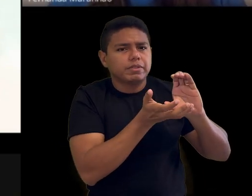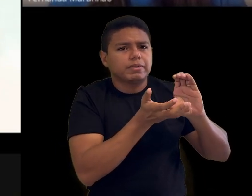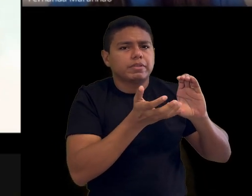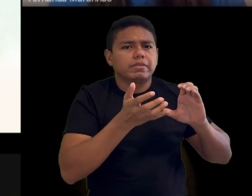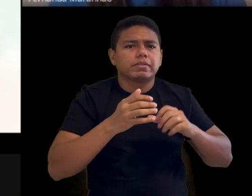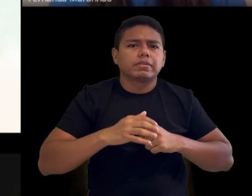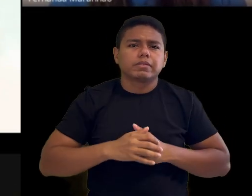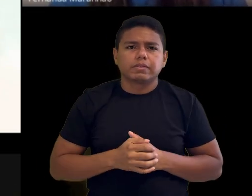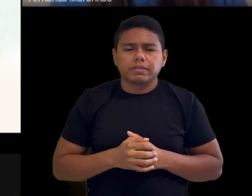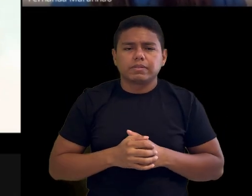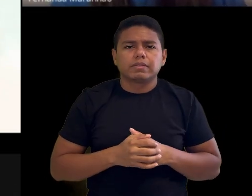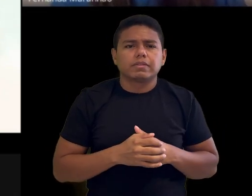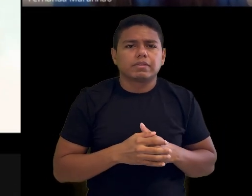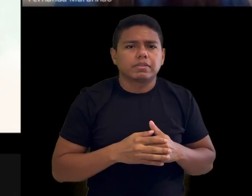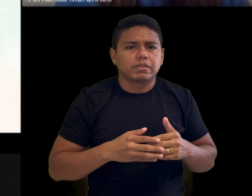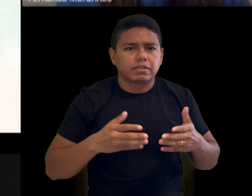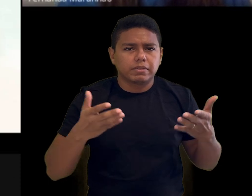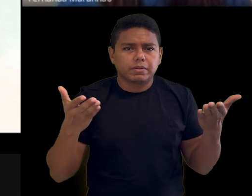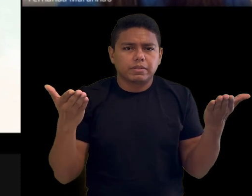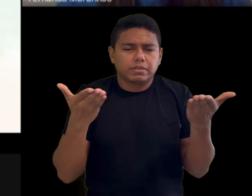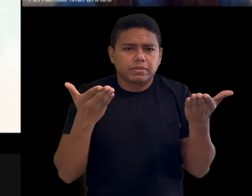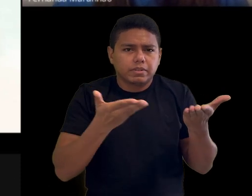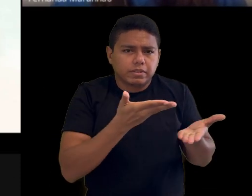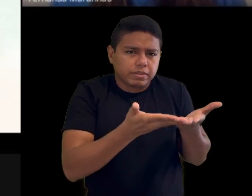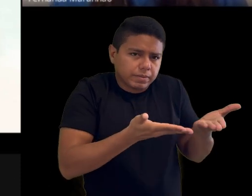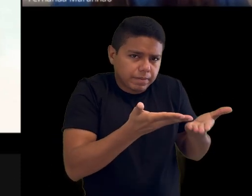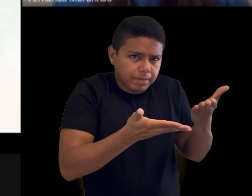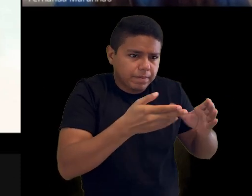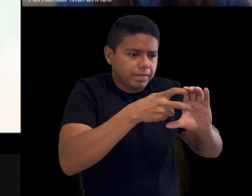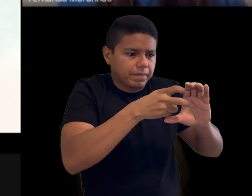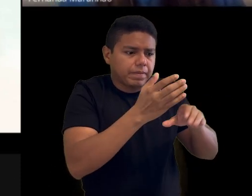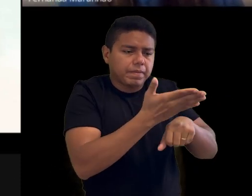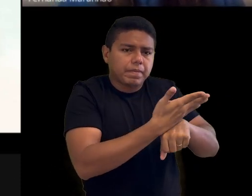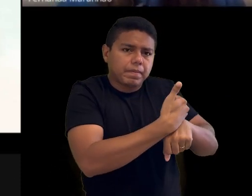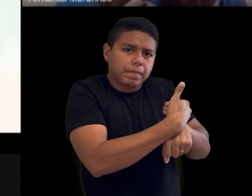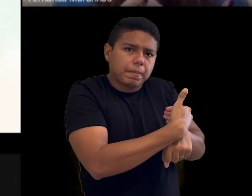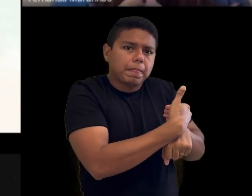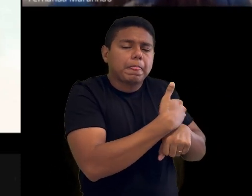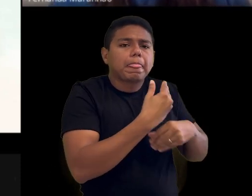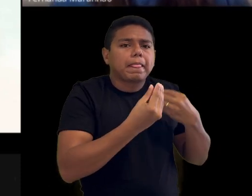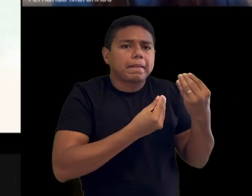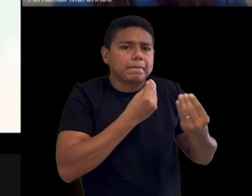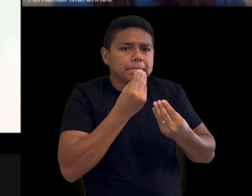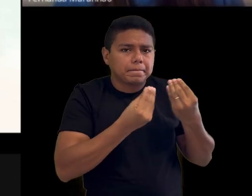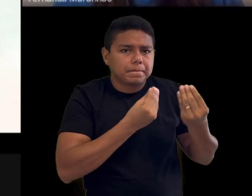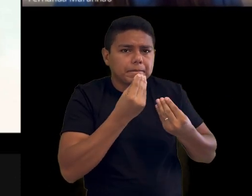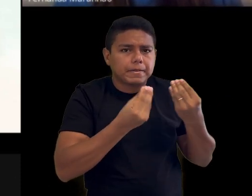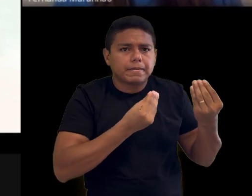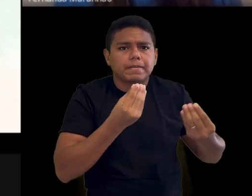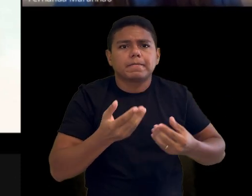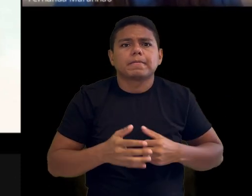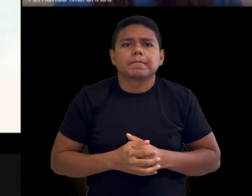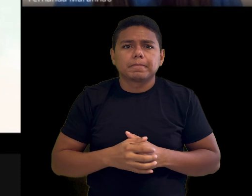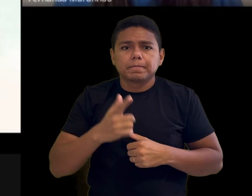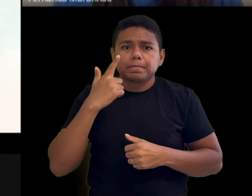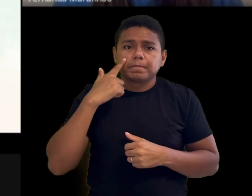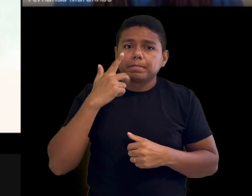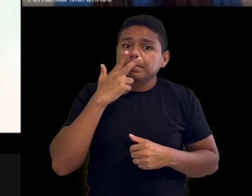prévia vai depender da estabilidade clínica dessa paciente. Então, se é uma paciente que vem tendo episódios